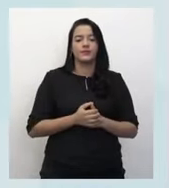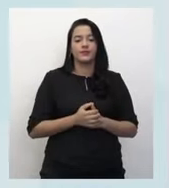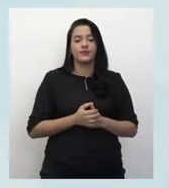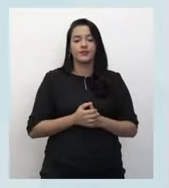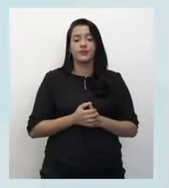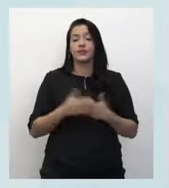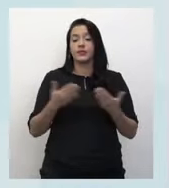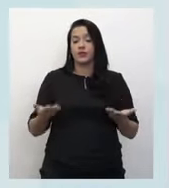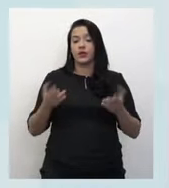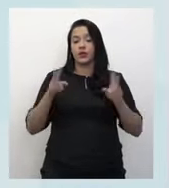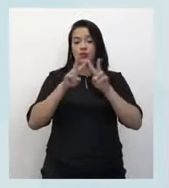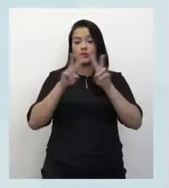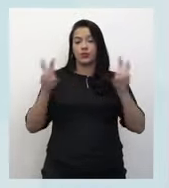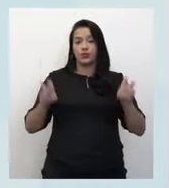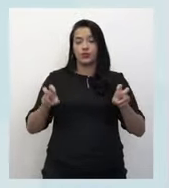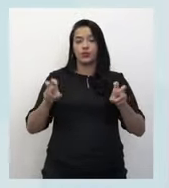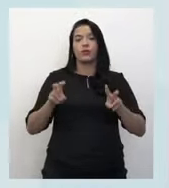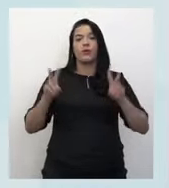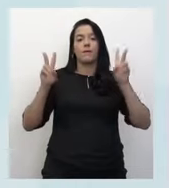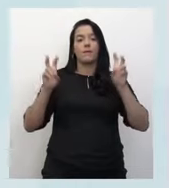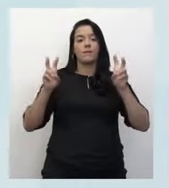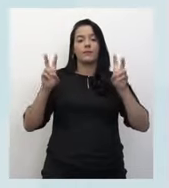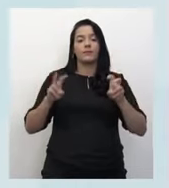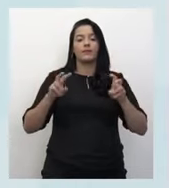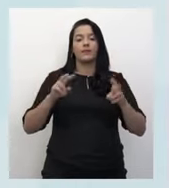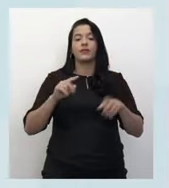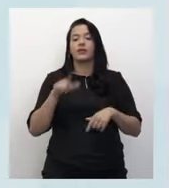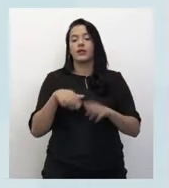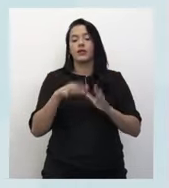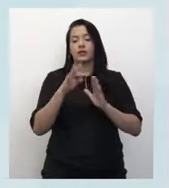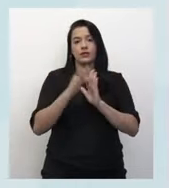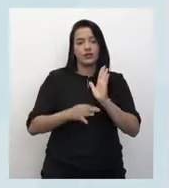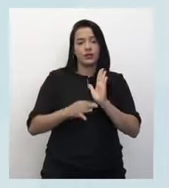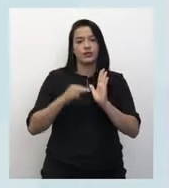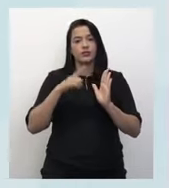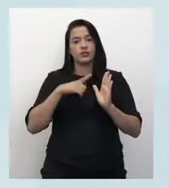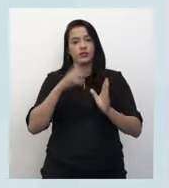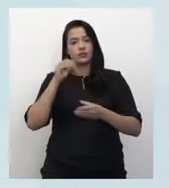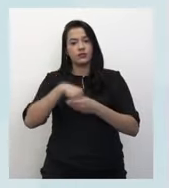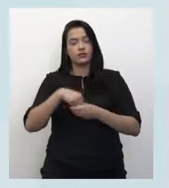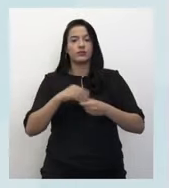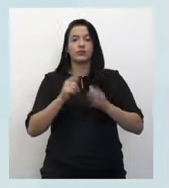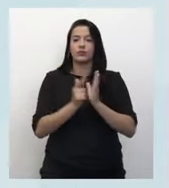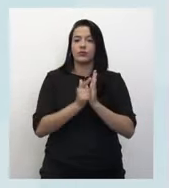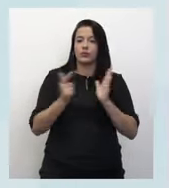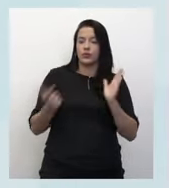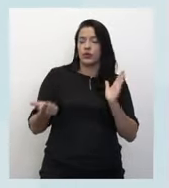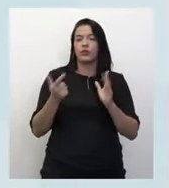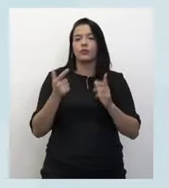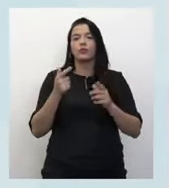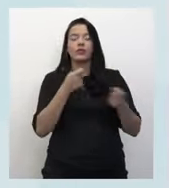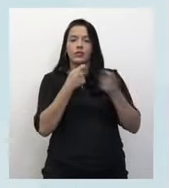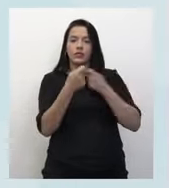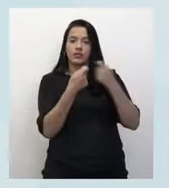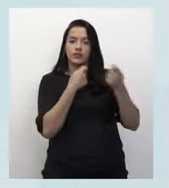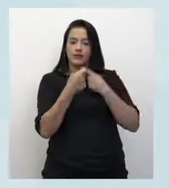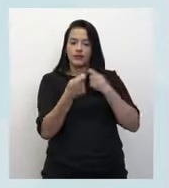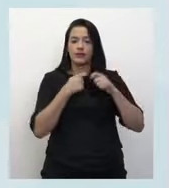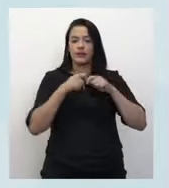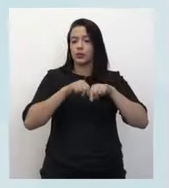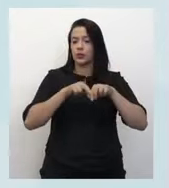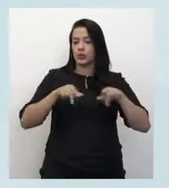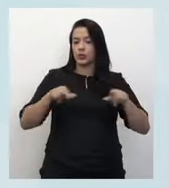de manchete o título dos textos de gêneros textuais do campo jornalístico, como notícia, reportagem e entrevista.